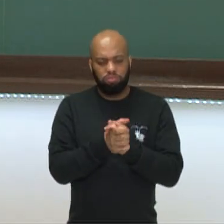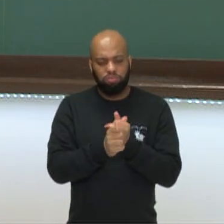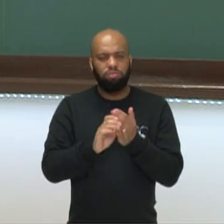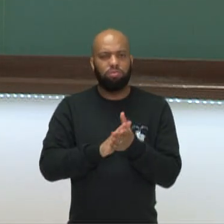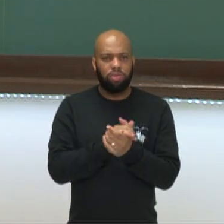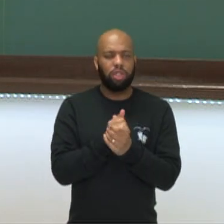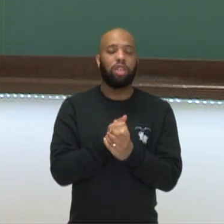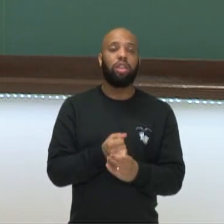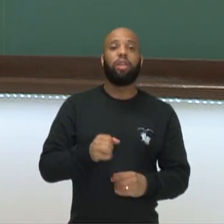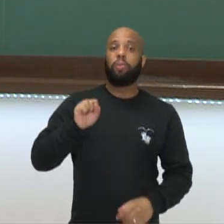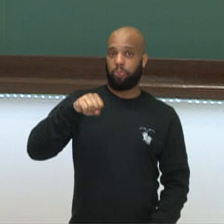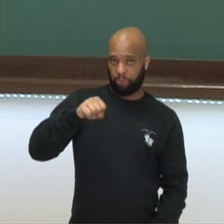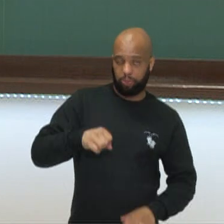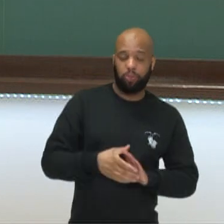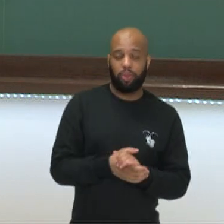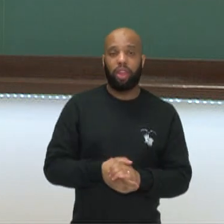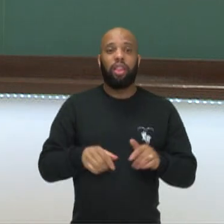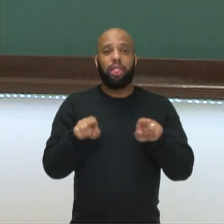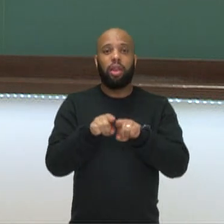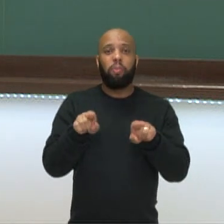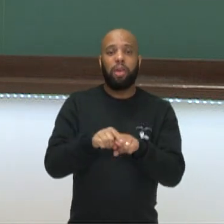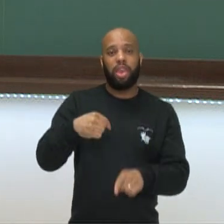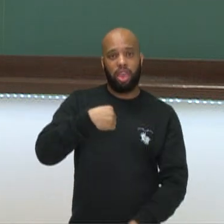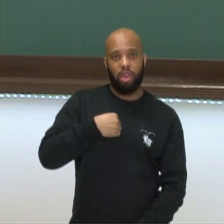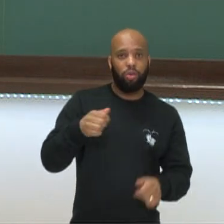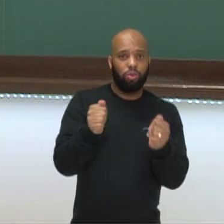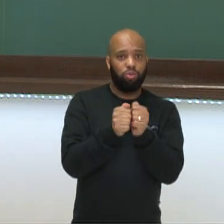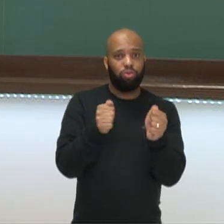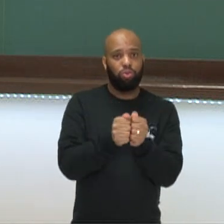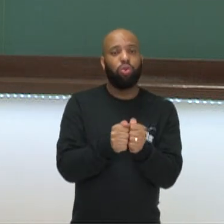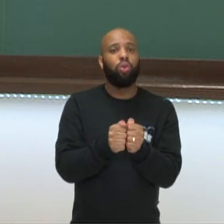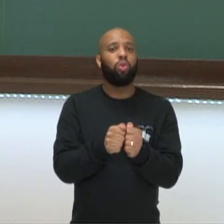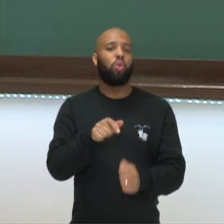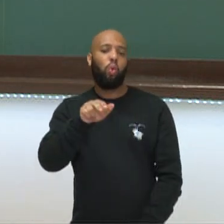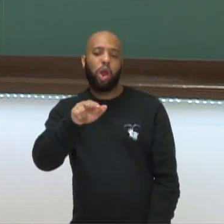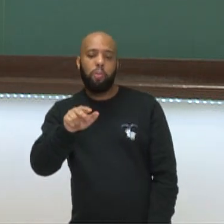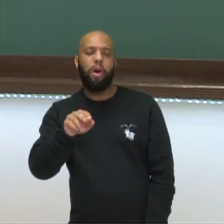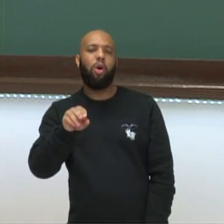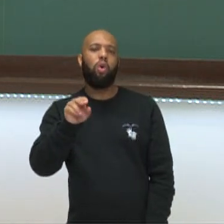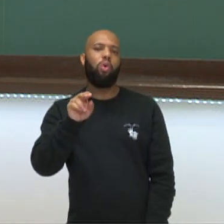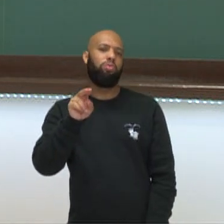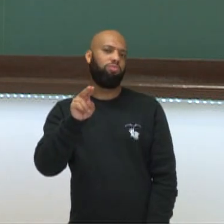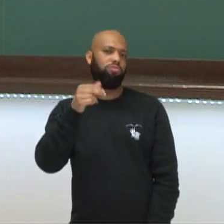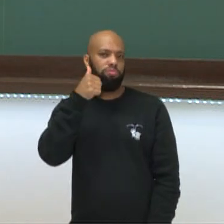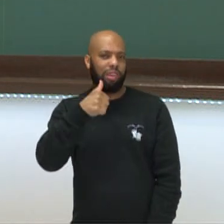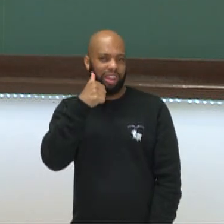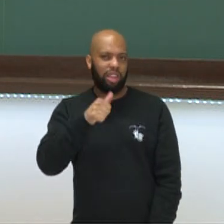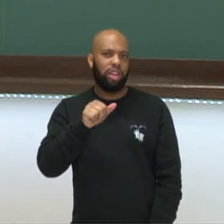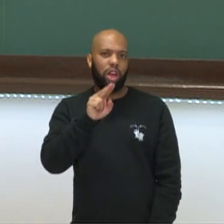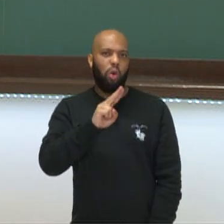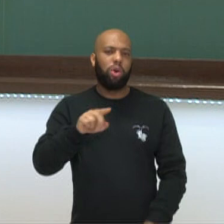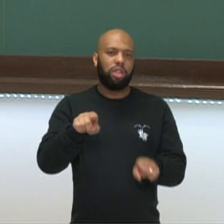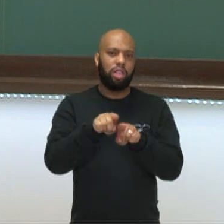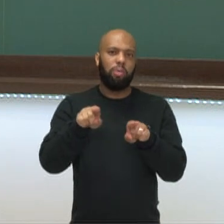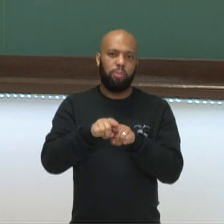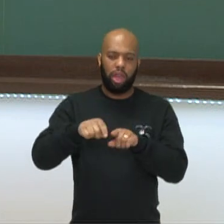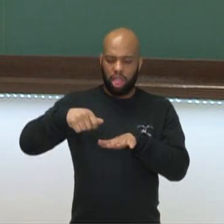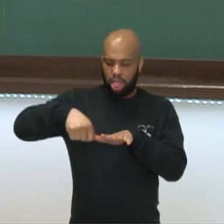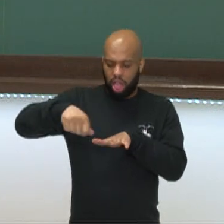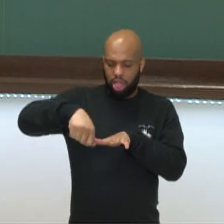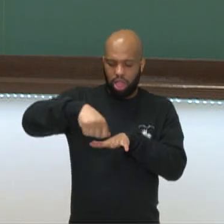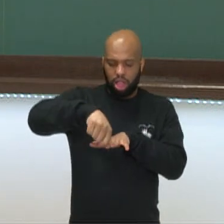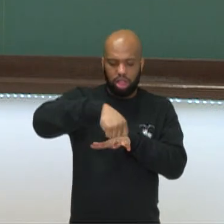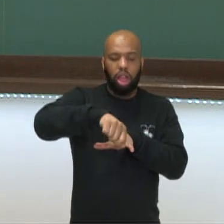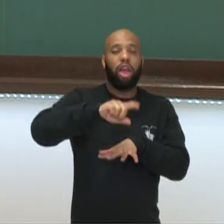a minha irmã e eu às vezes usamos acetona para poder remover esmalte das minhas unhas.